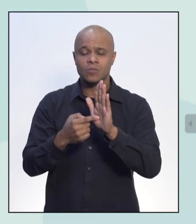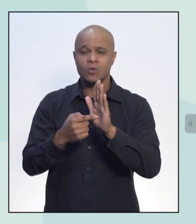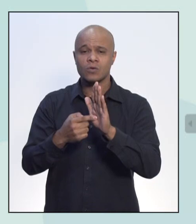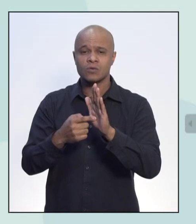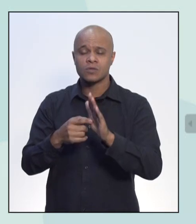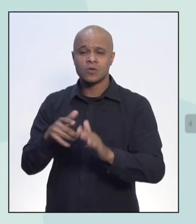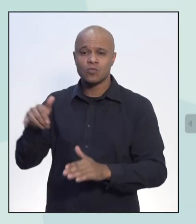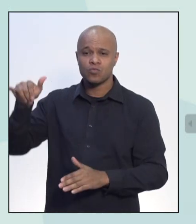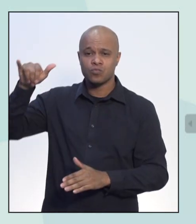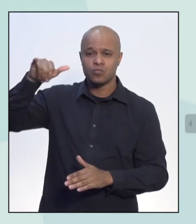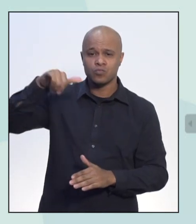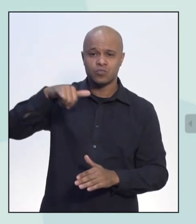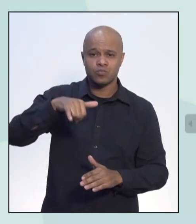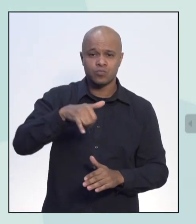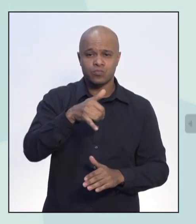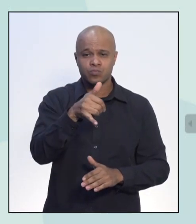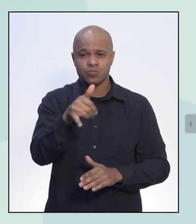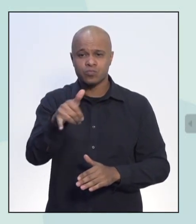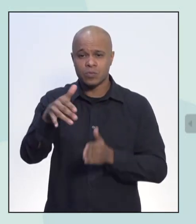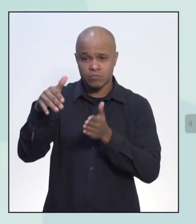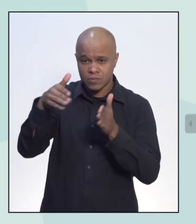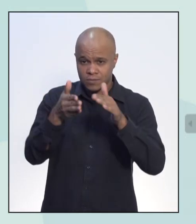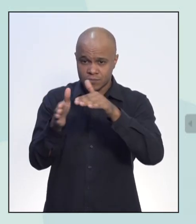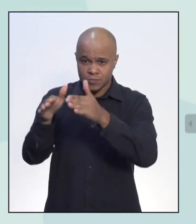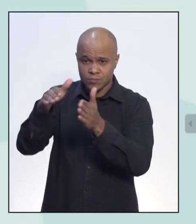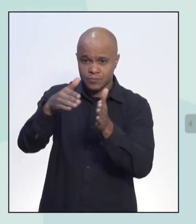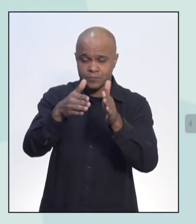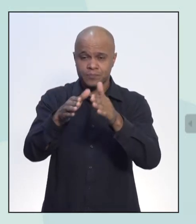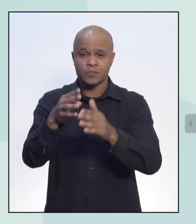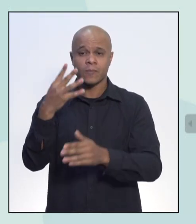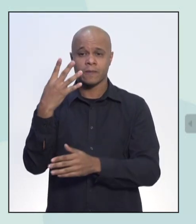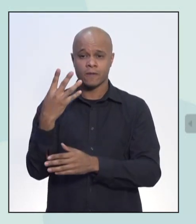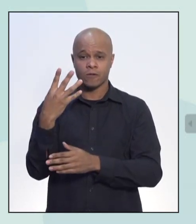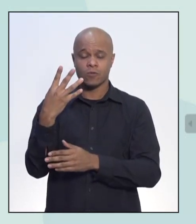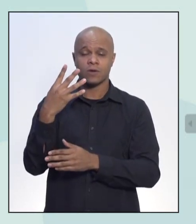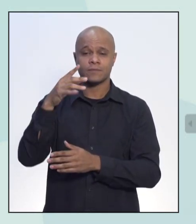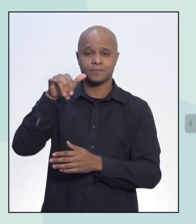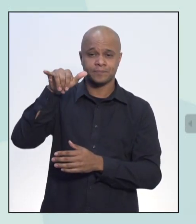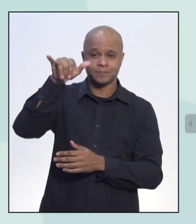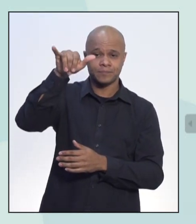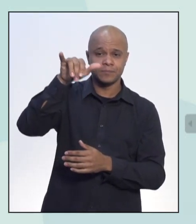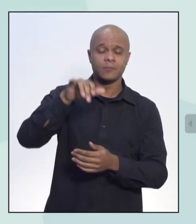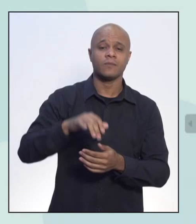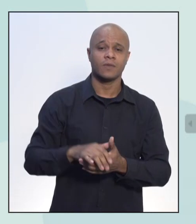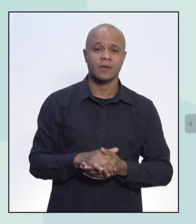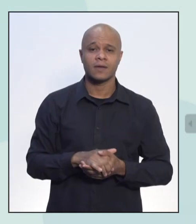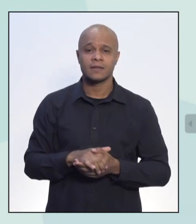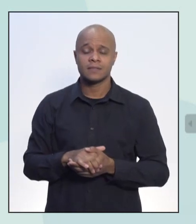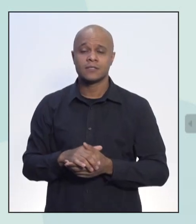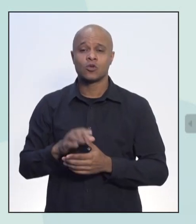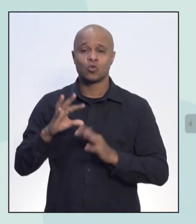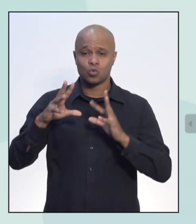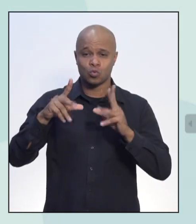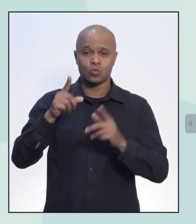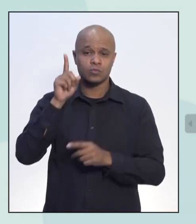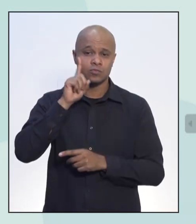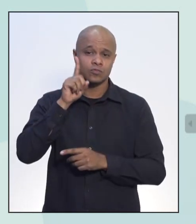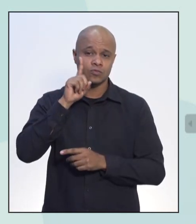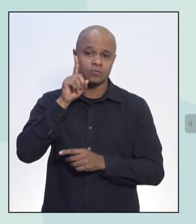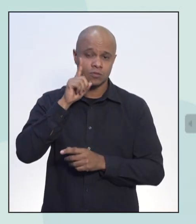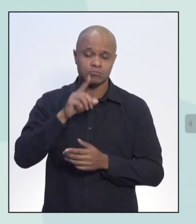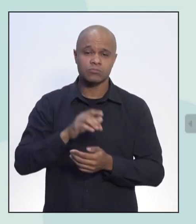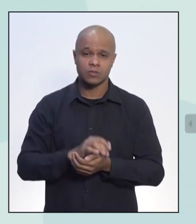dos ataques. Né? Então, são quatro aviões. O interessante é que os quatro aviões são linhas americanas.